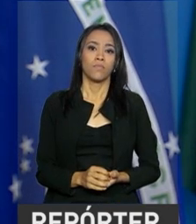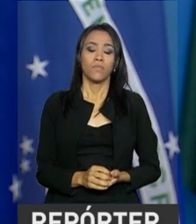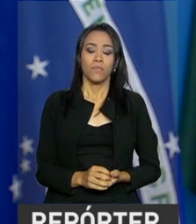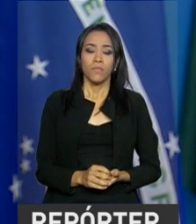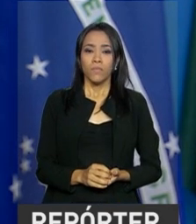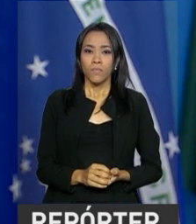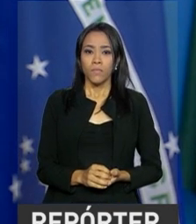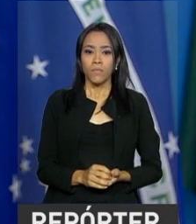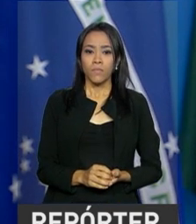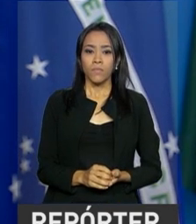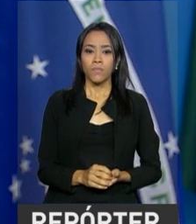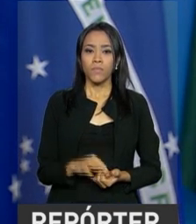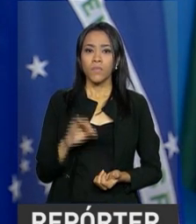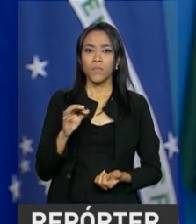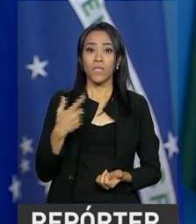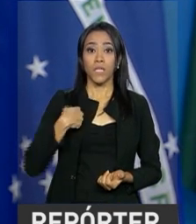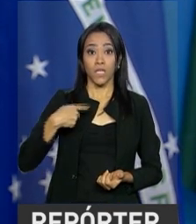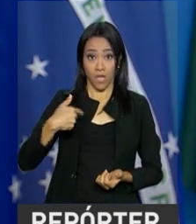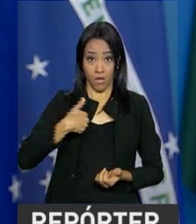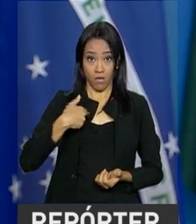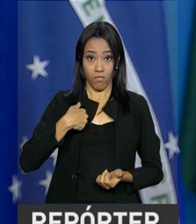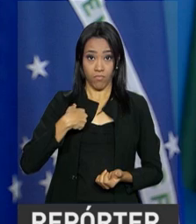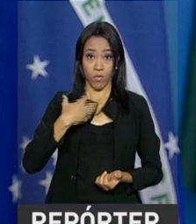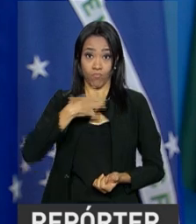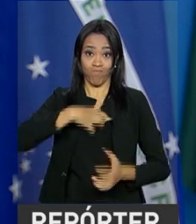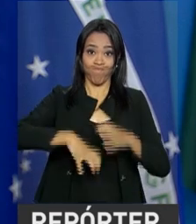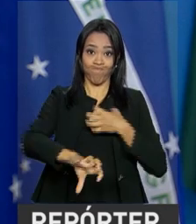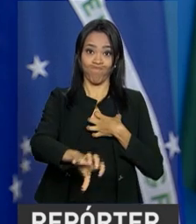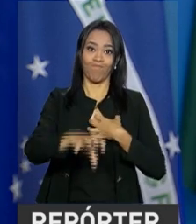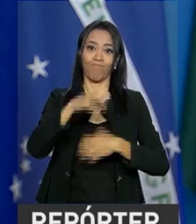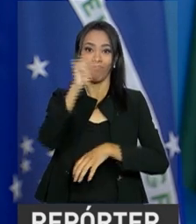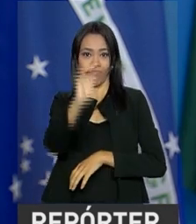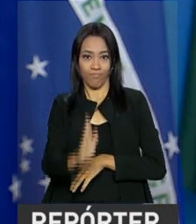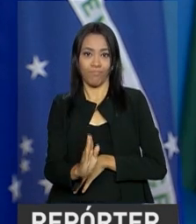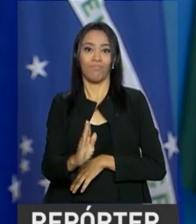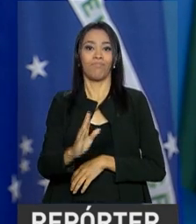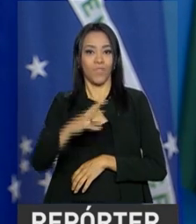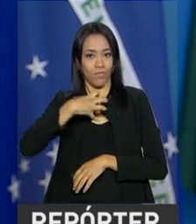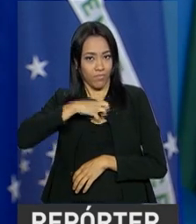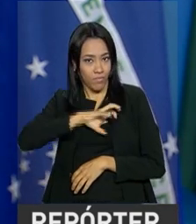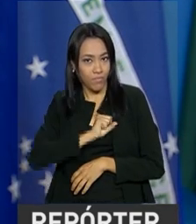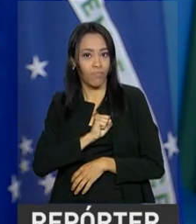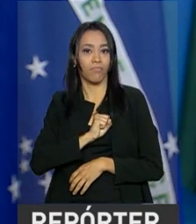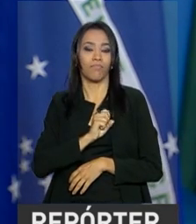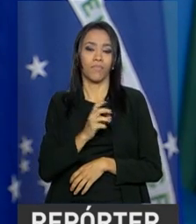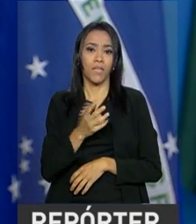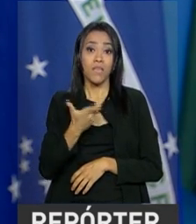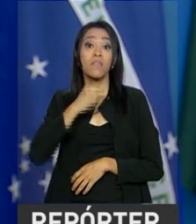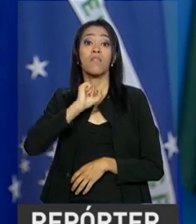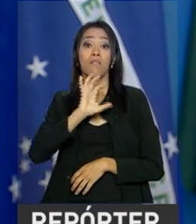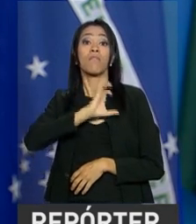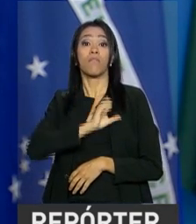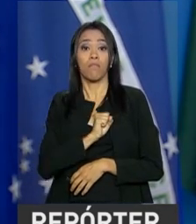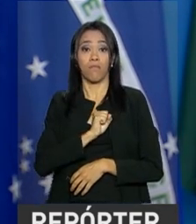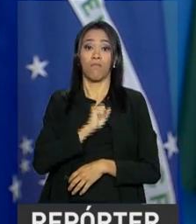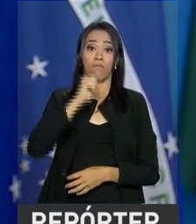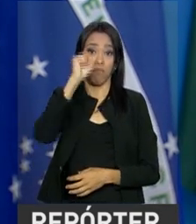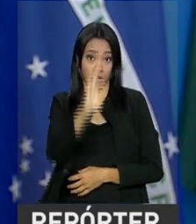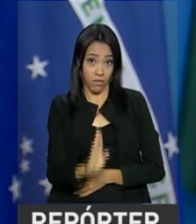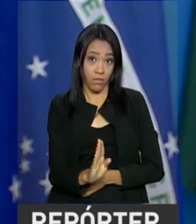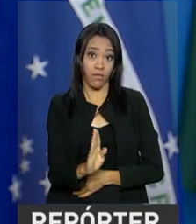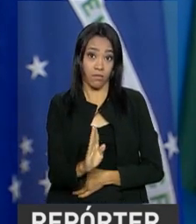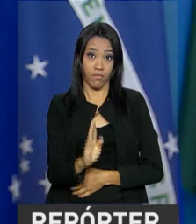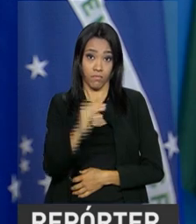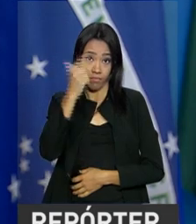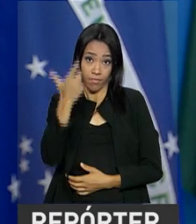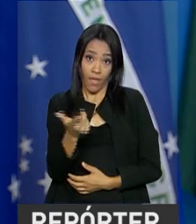quem deve tudo ao Brasil e de quem ama o Brasil a missão de quem ama o Brasil é exata